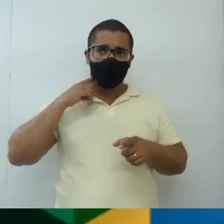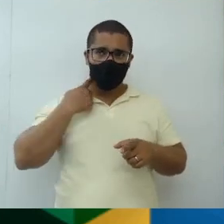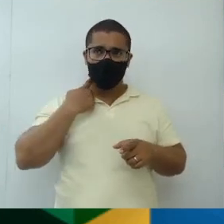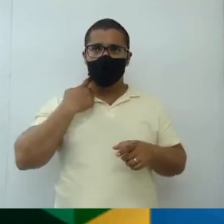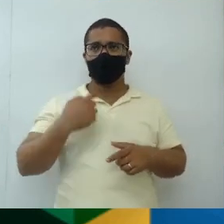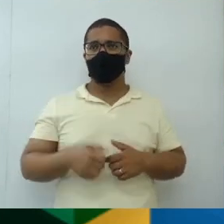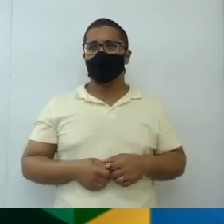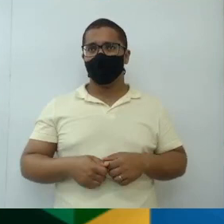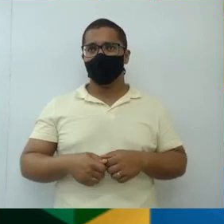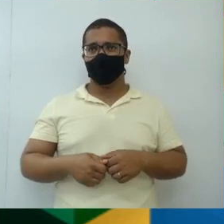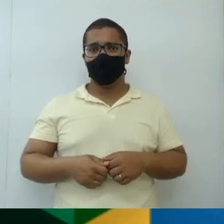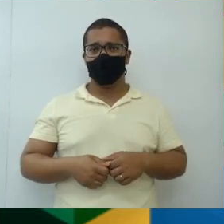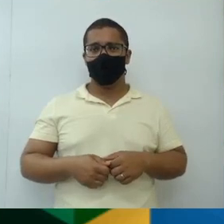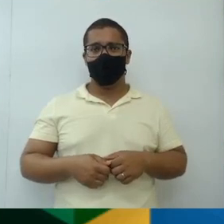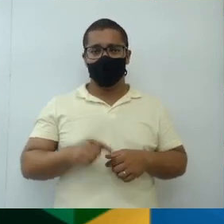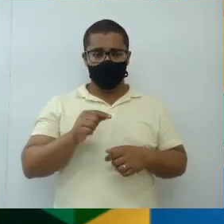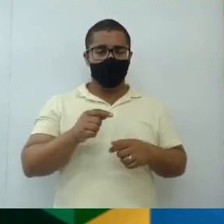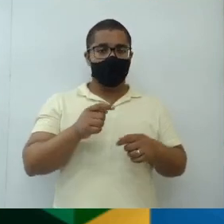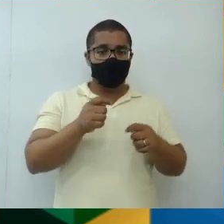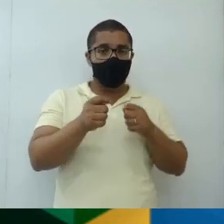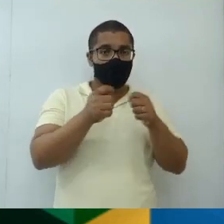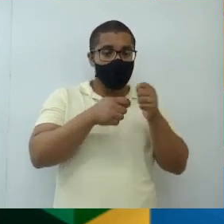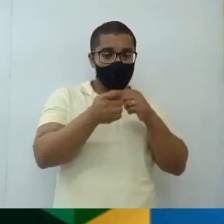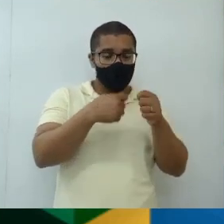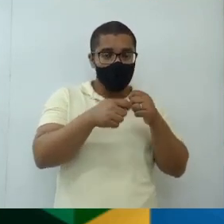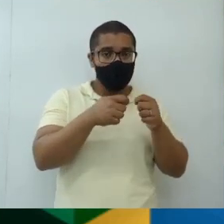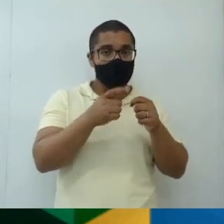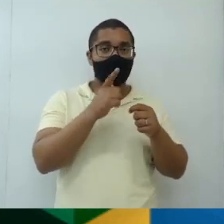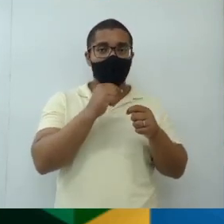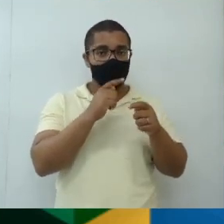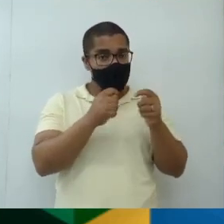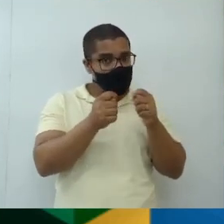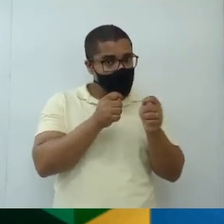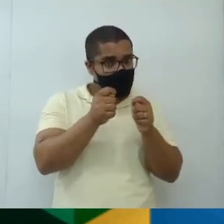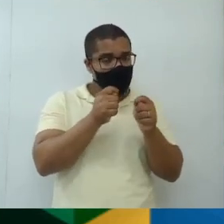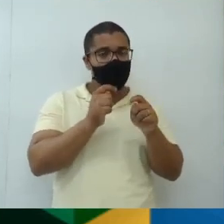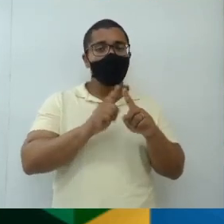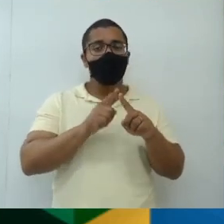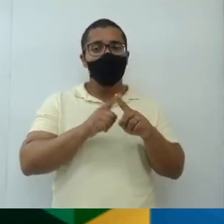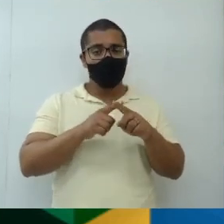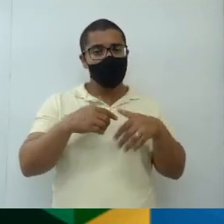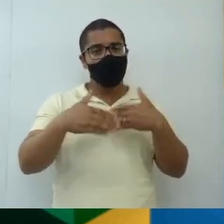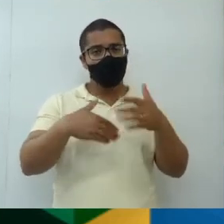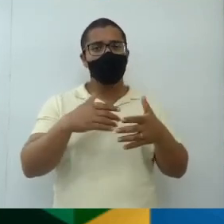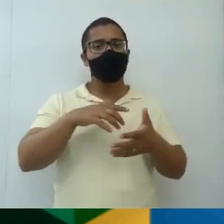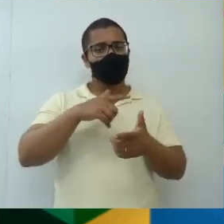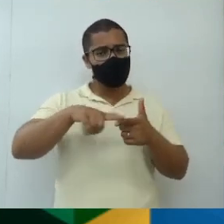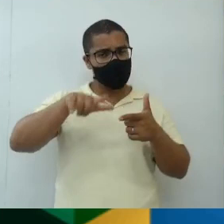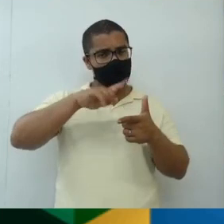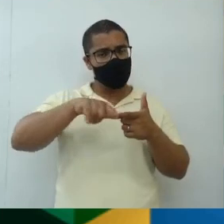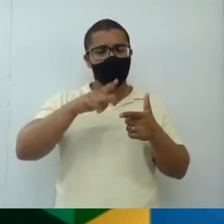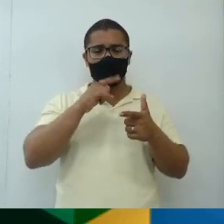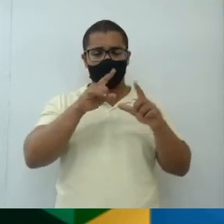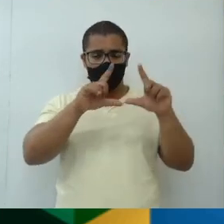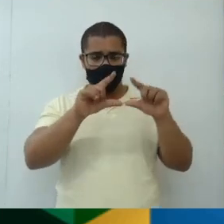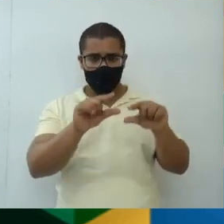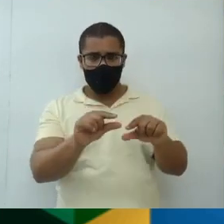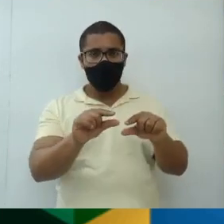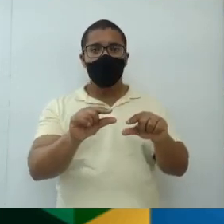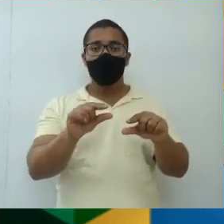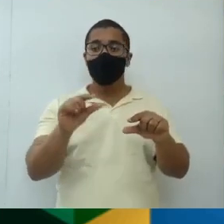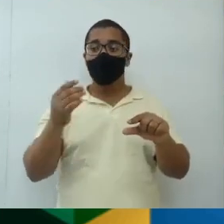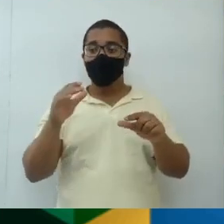bimestre ó a crise pode prolongar-se por tempo indeterminado cientistas advertem para